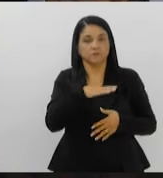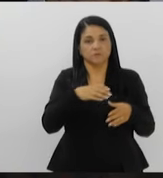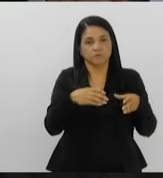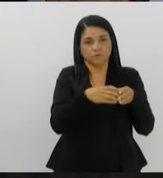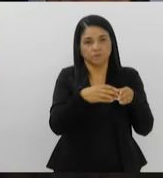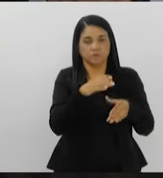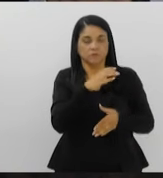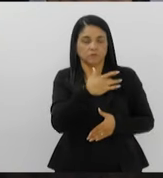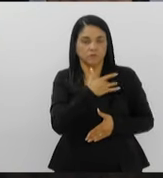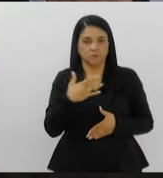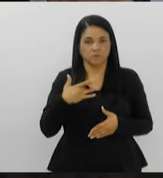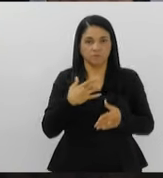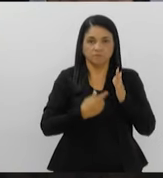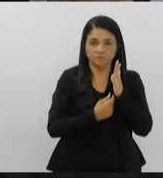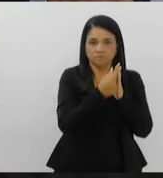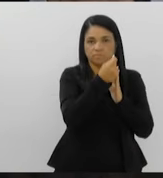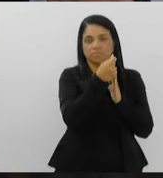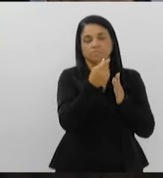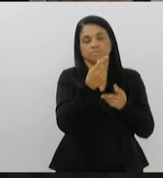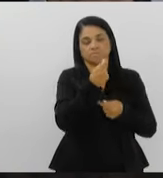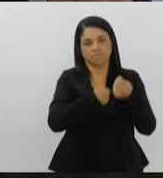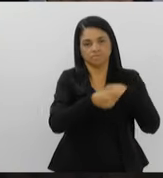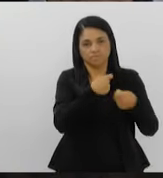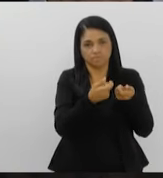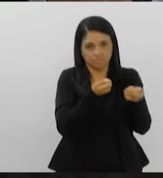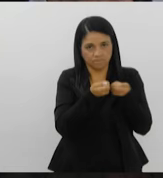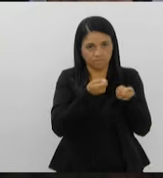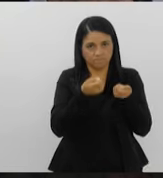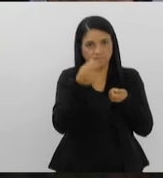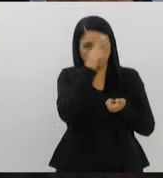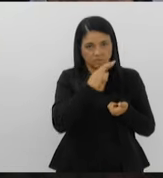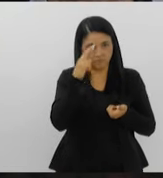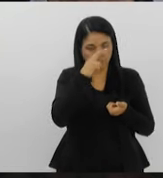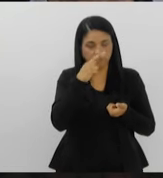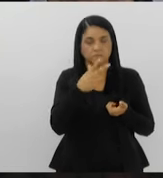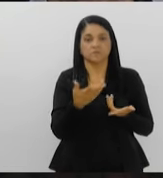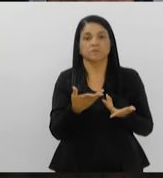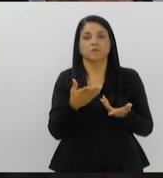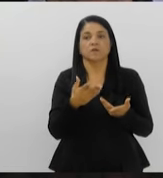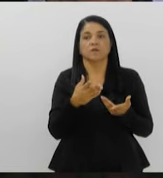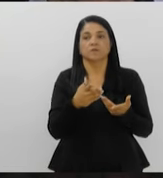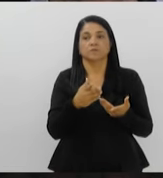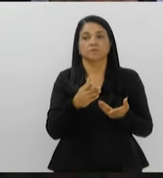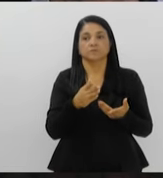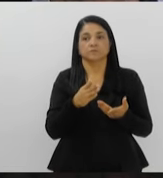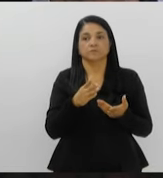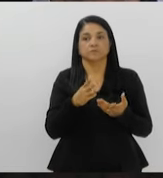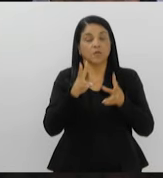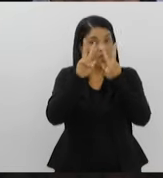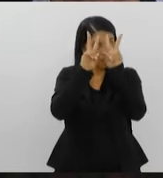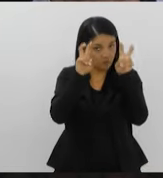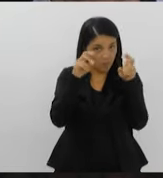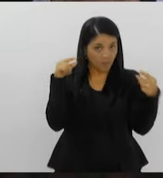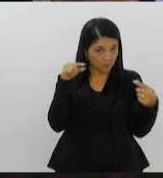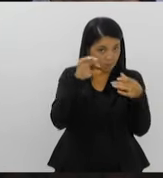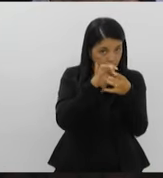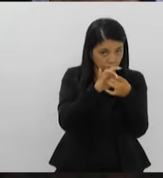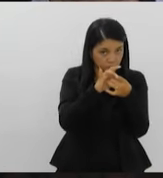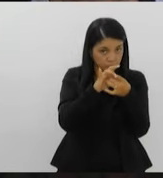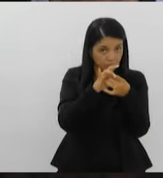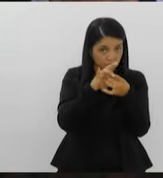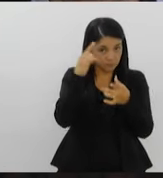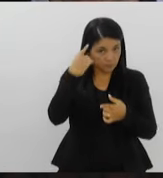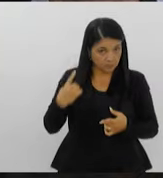de Orçamento, Finanças, Fiscalização Financeira e Controle. Questão de ordem, presidente. Tem com tema, Dani. Exato. Questão